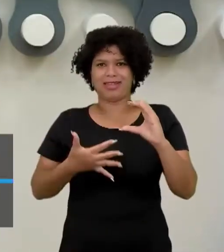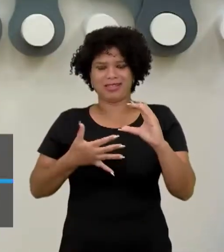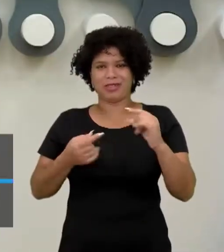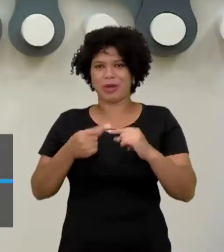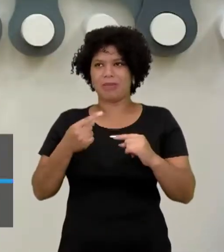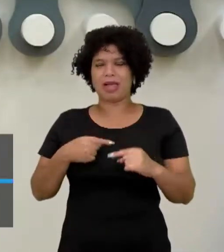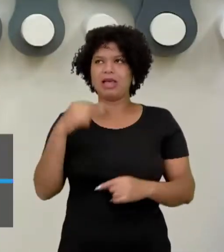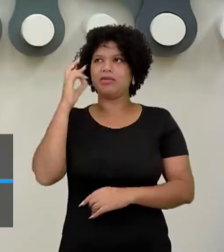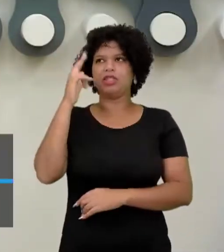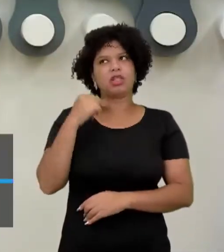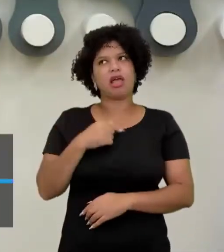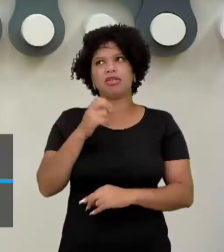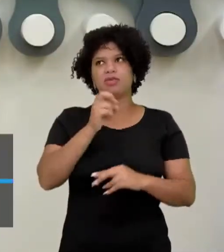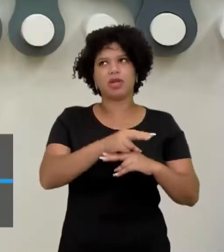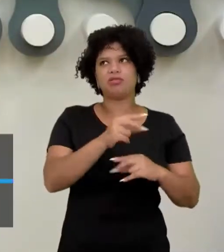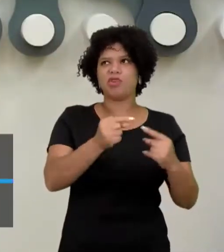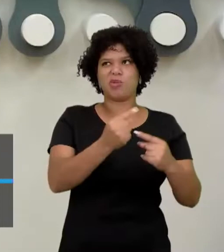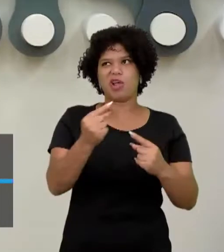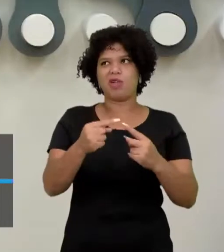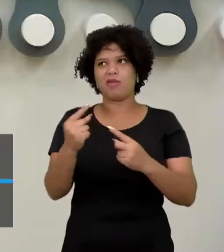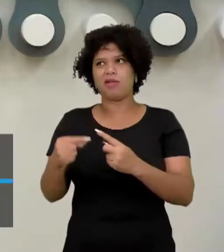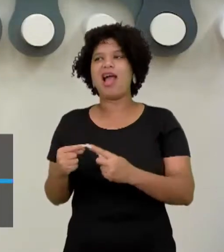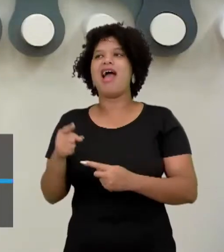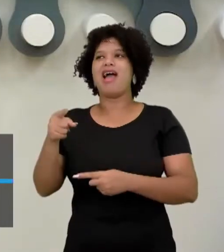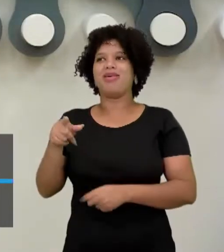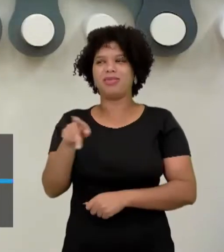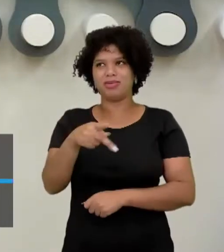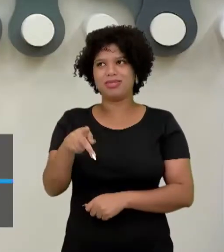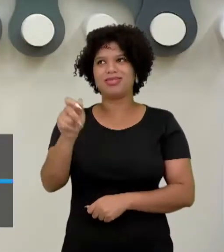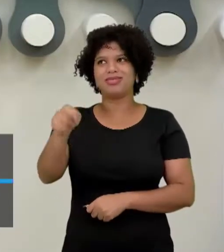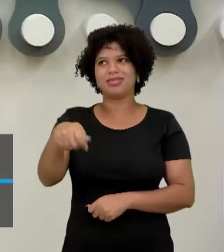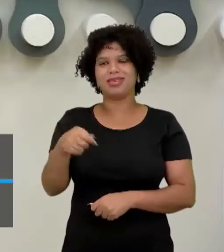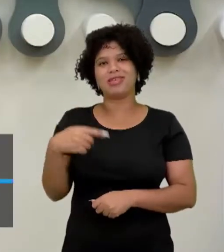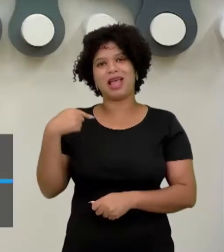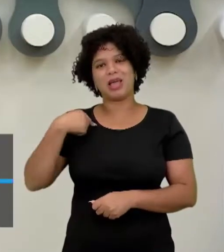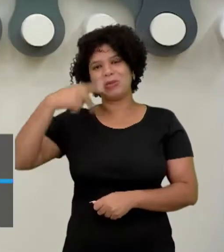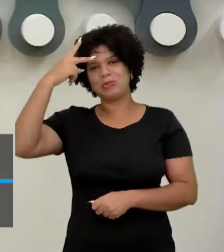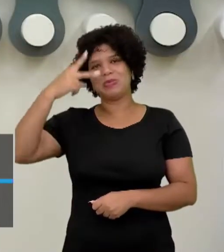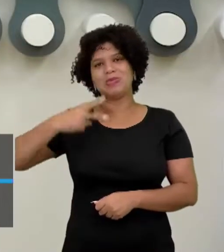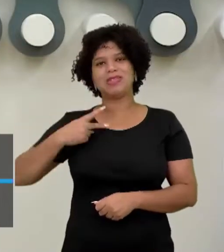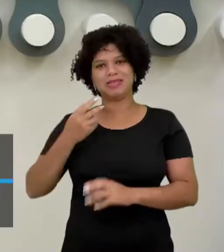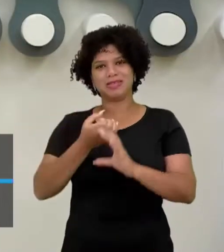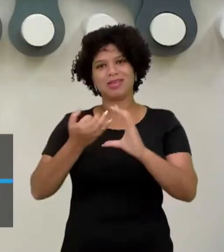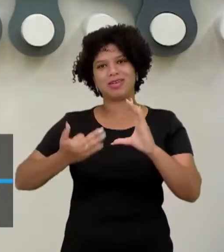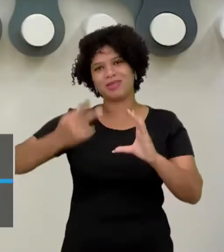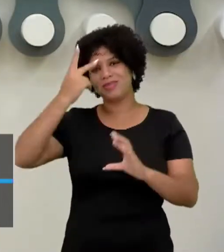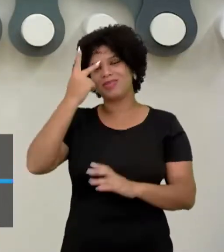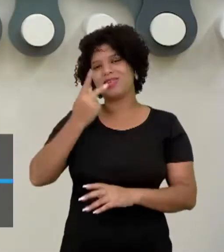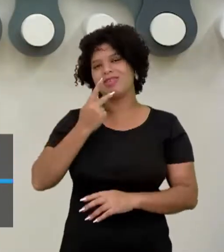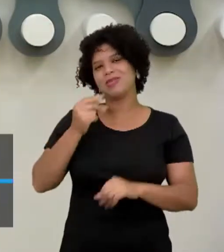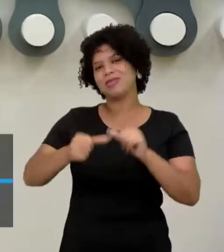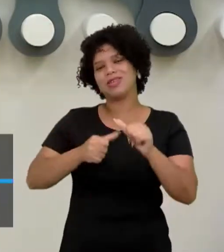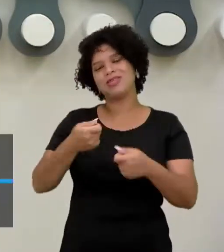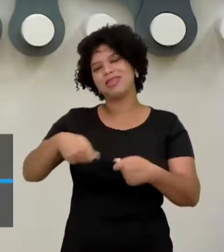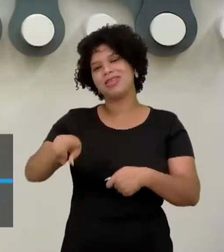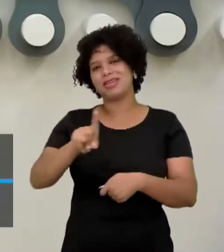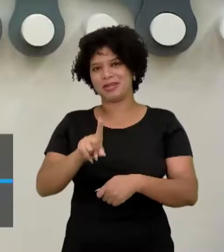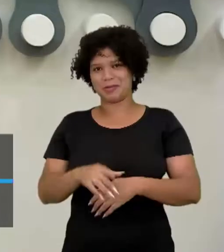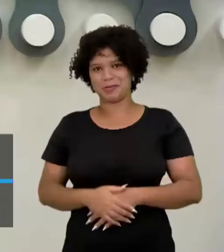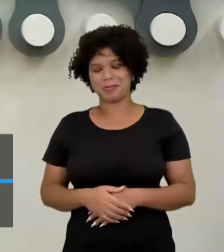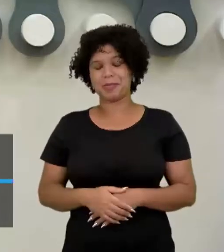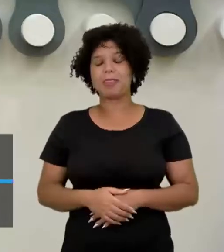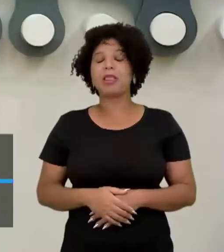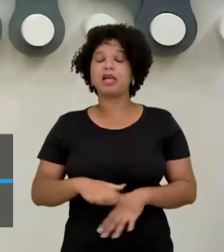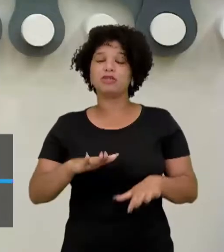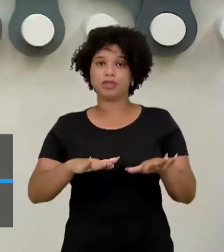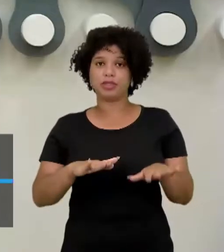eu. Então, pra mim, foram os mais decisivos, né? E só uma coisa que você falou que eu gostaria de fazer um adendo, às vezes a gente tá focado dinheiro.